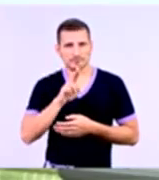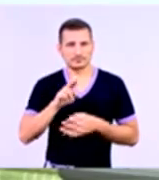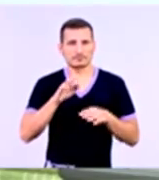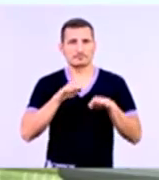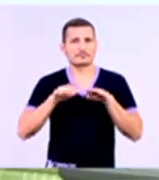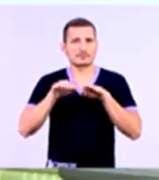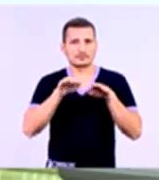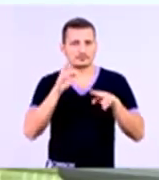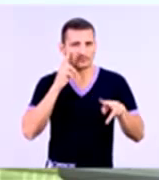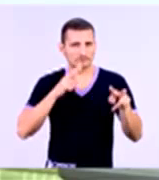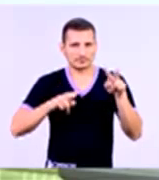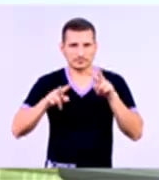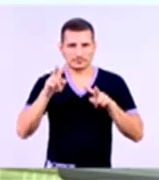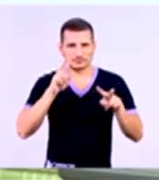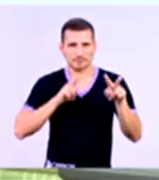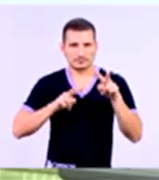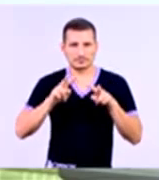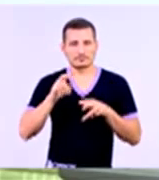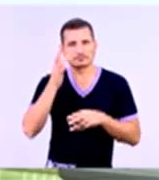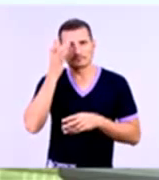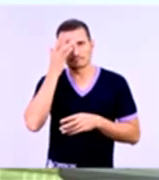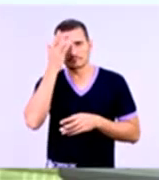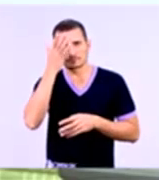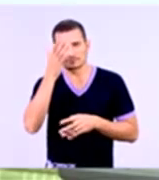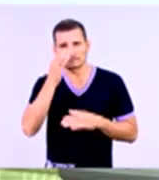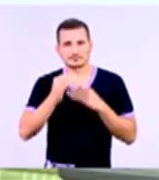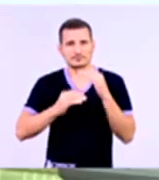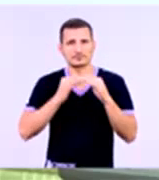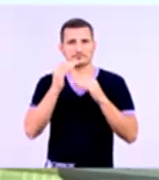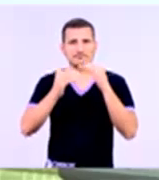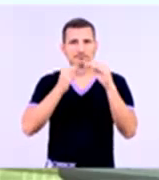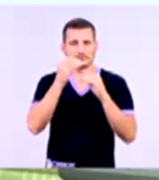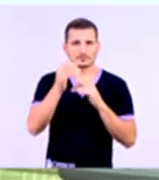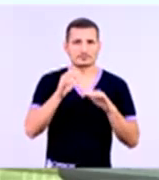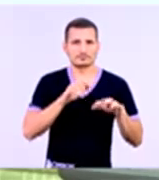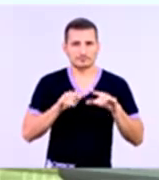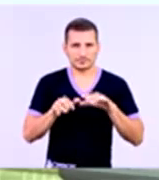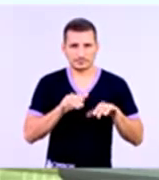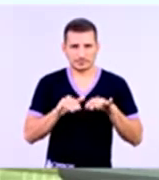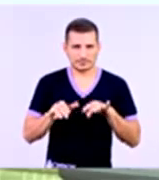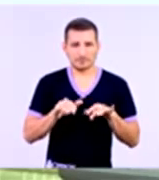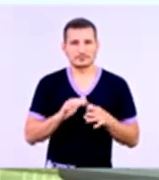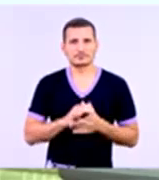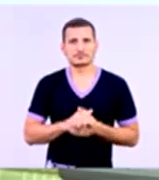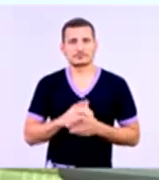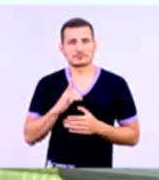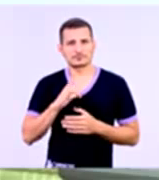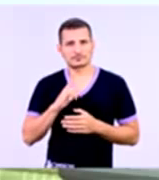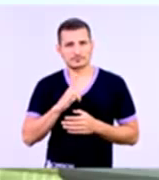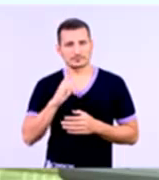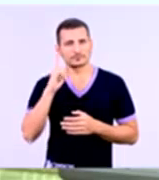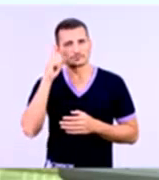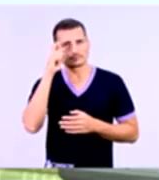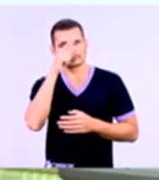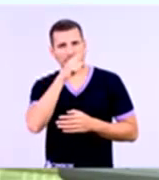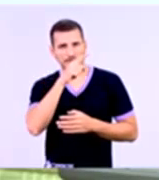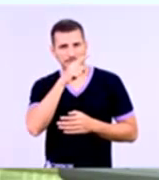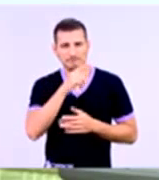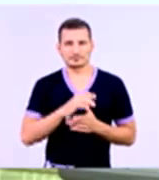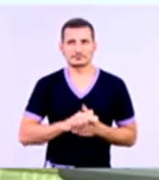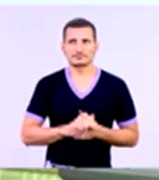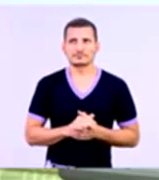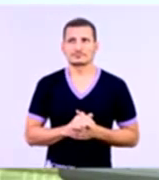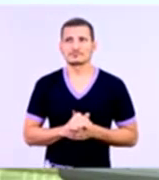padrões visuais, que facilitam aí o desenvolvimento para os programadores que normalmente têm essa aversão